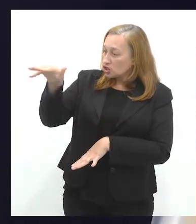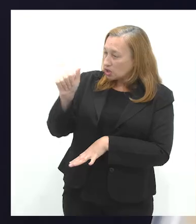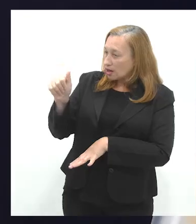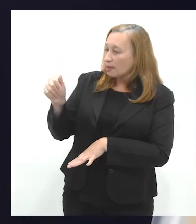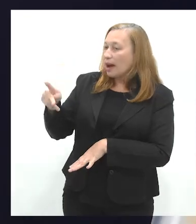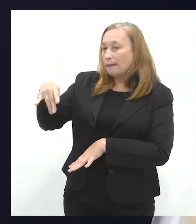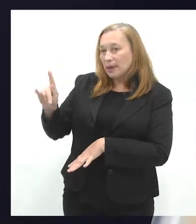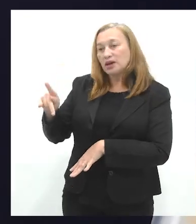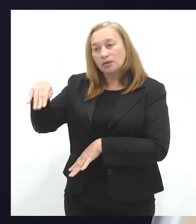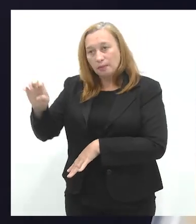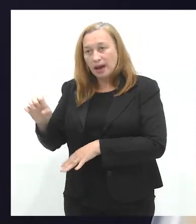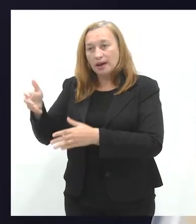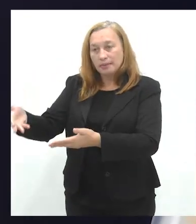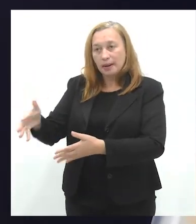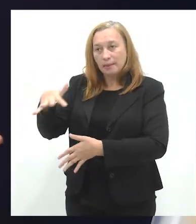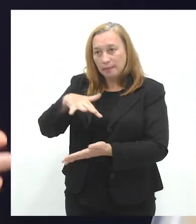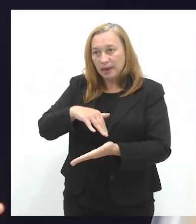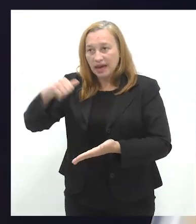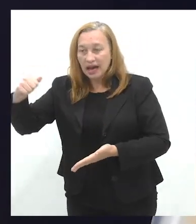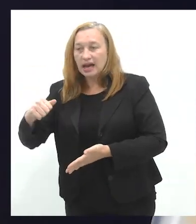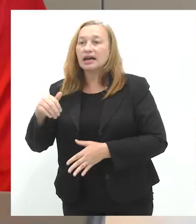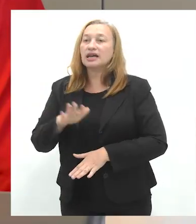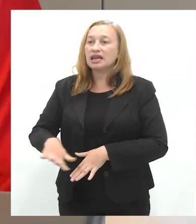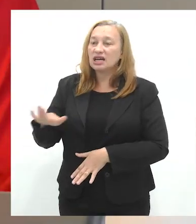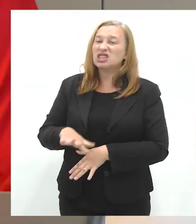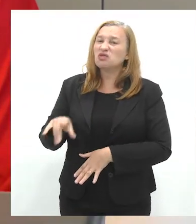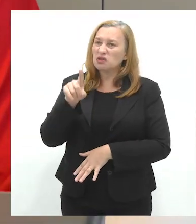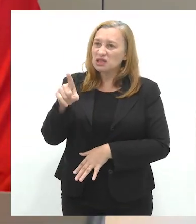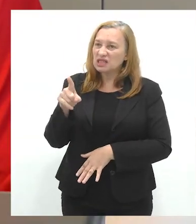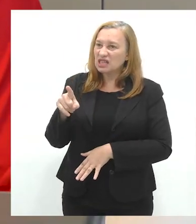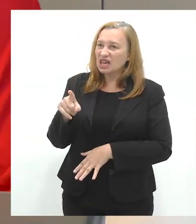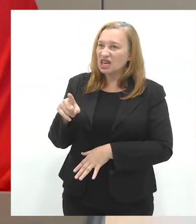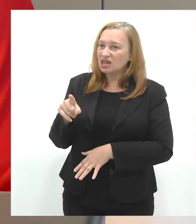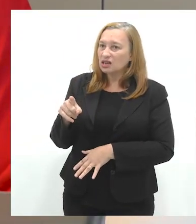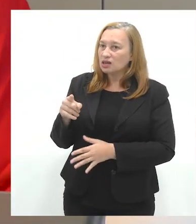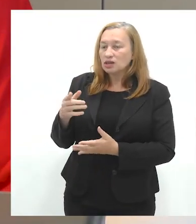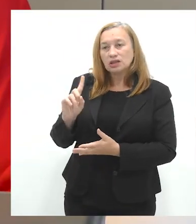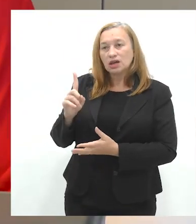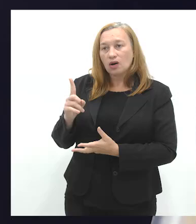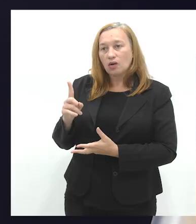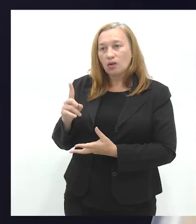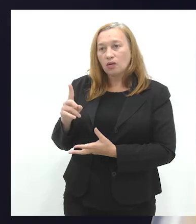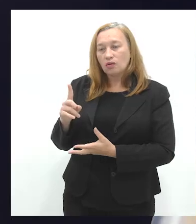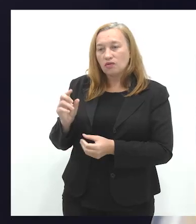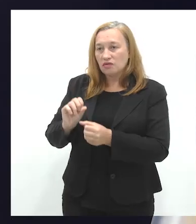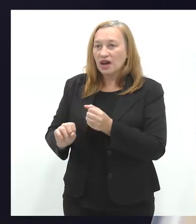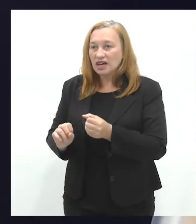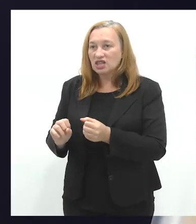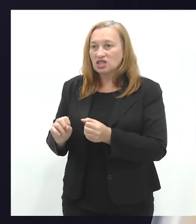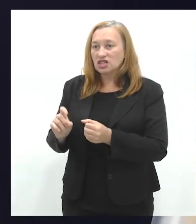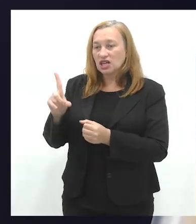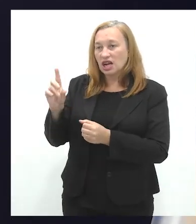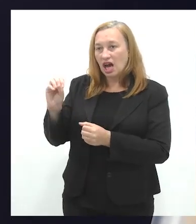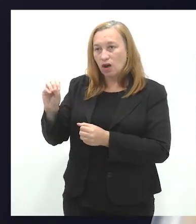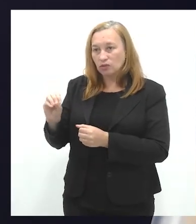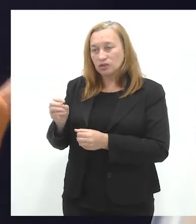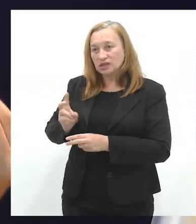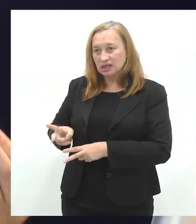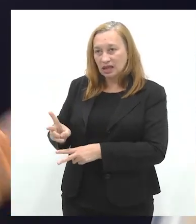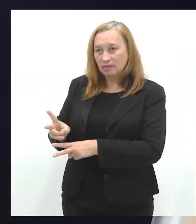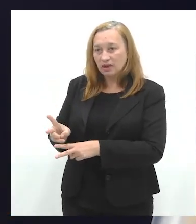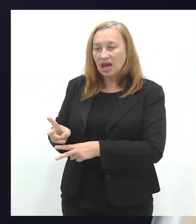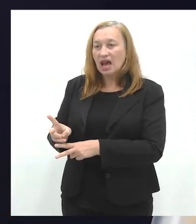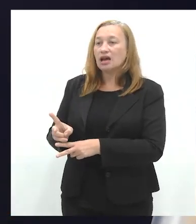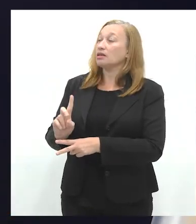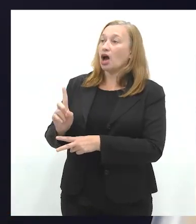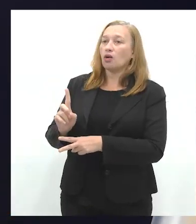vezes a criança, eu já vi Você nega casos. laudos assim constantemente? Não, eu não nego laudos, até porque eu faço uma